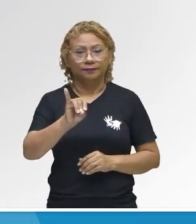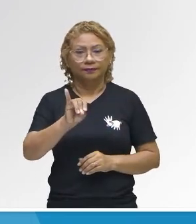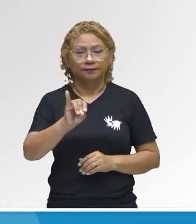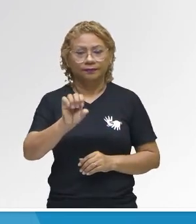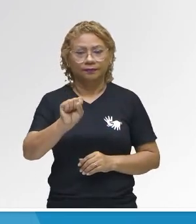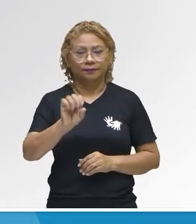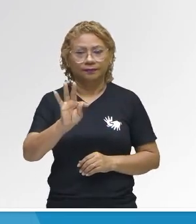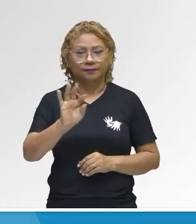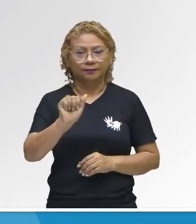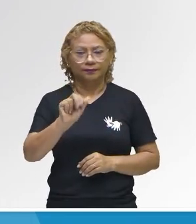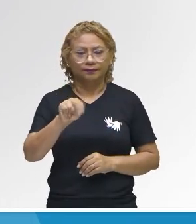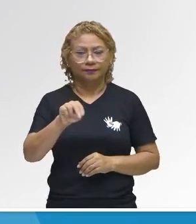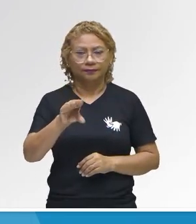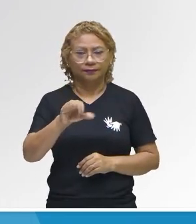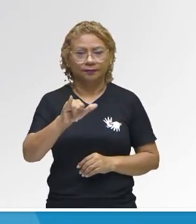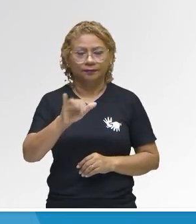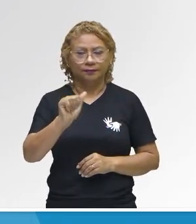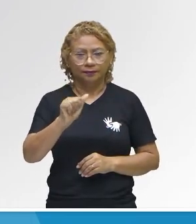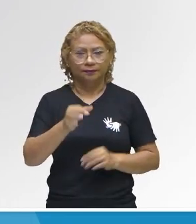entre dois planos,